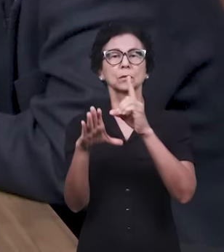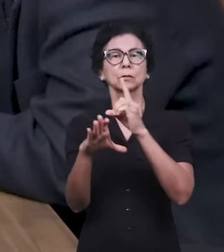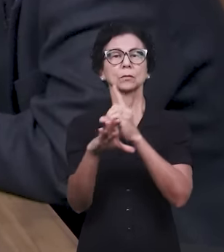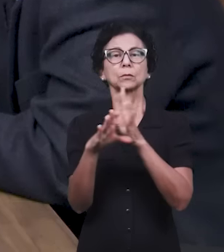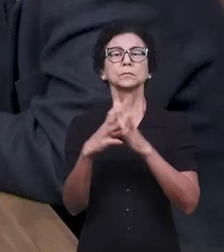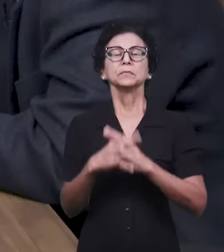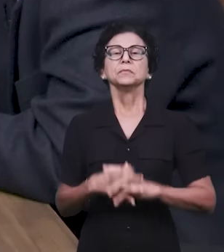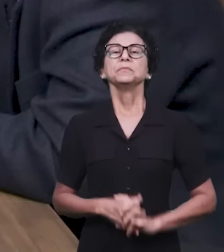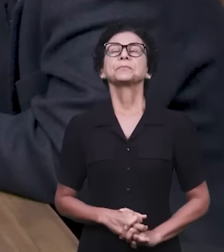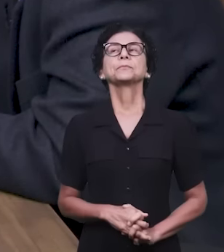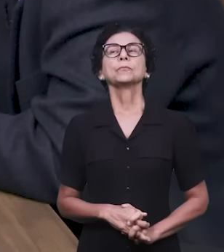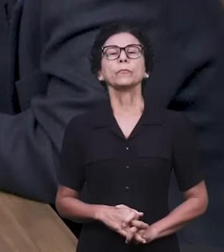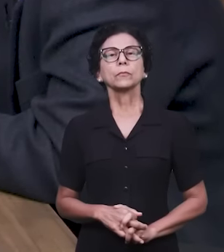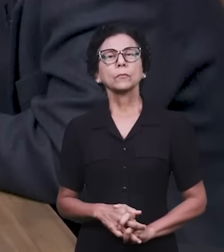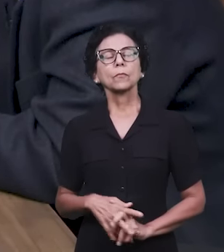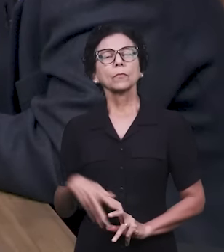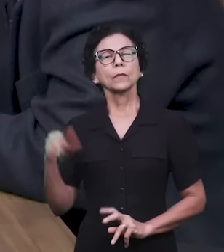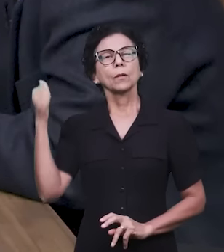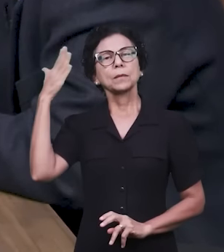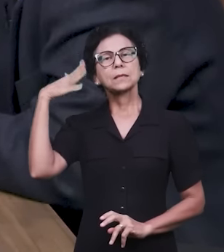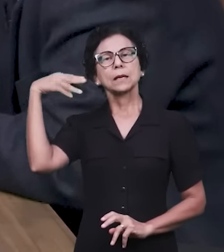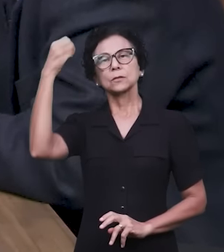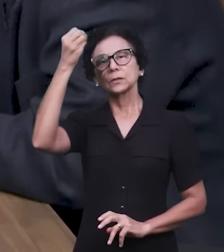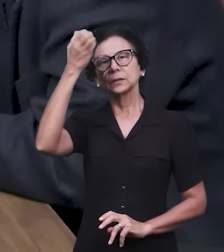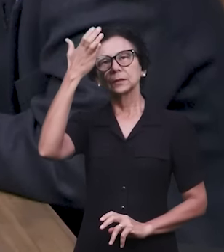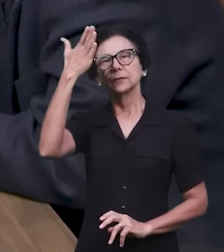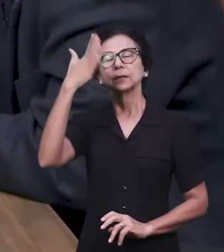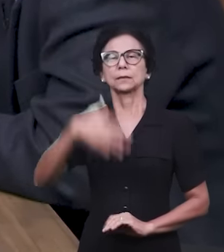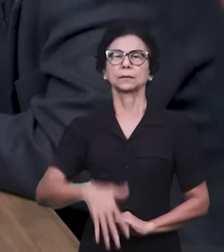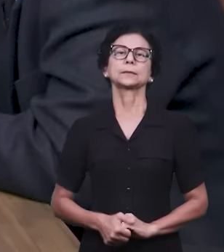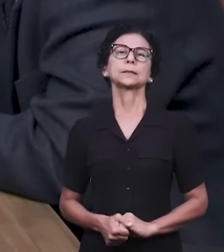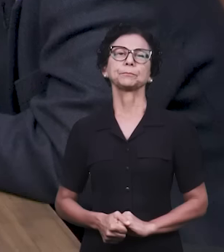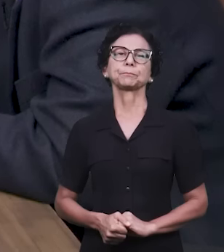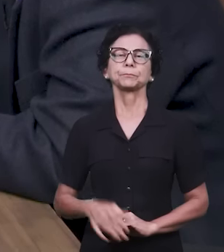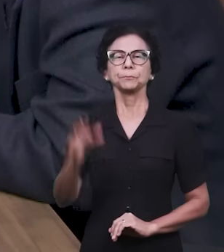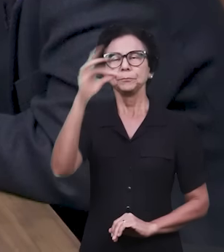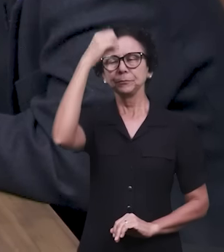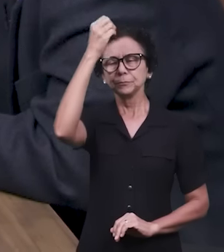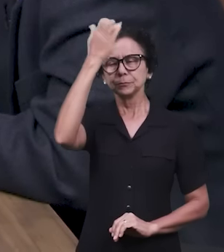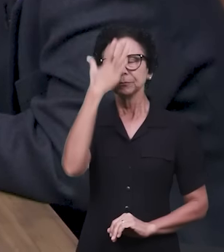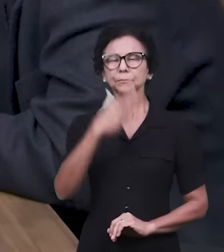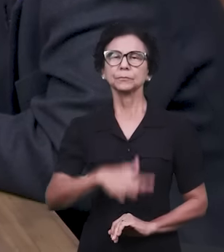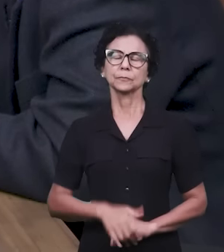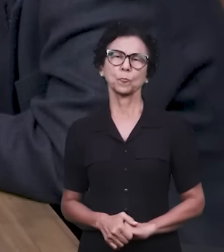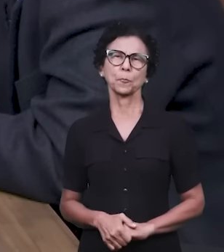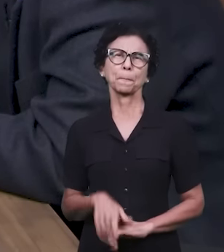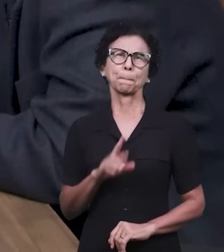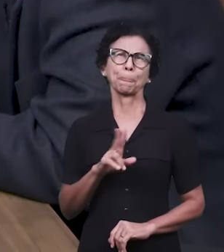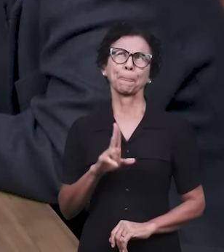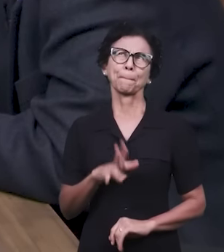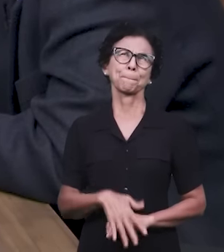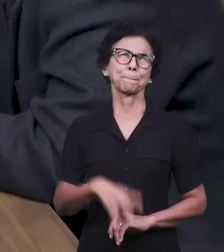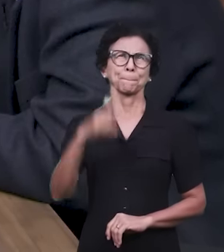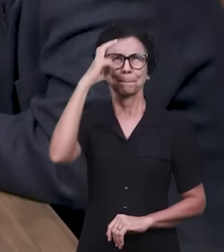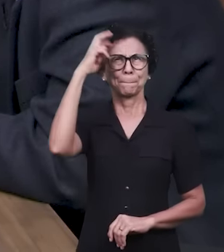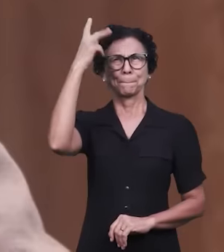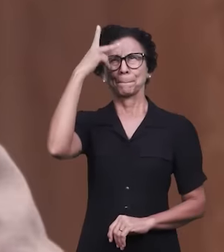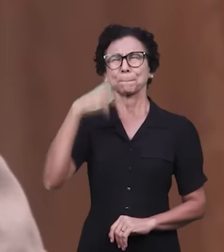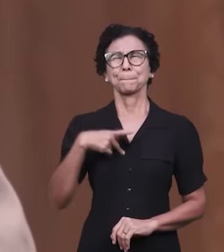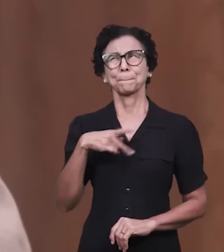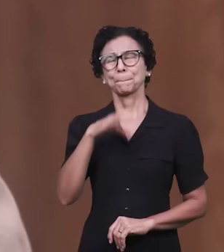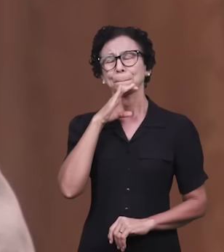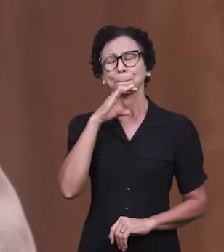levar a palavra de Deus revelada, o que o Senhor, o Espírito Santo tem revelado nessa hora. Não é palavra de sabedoria humana, de conhecimento, mas